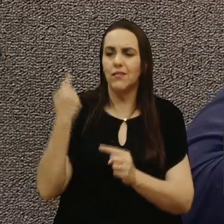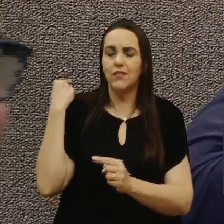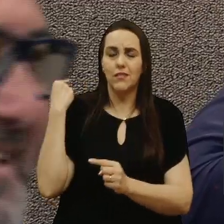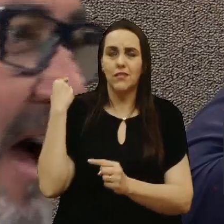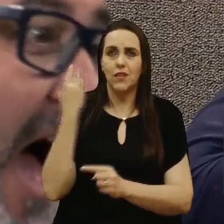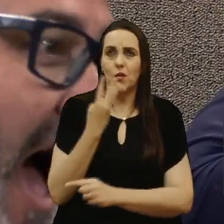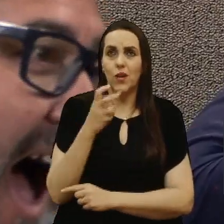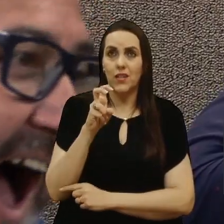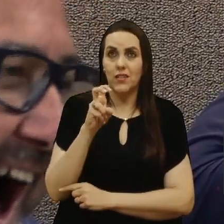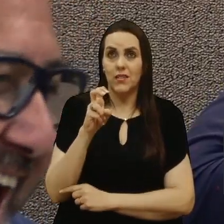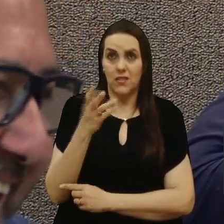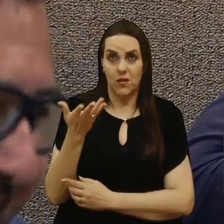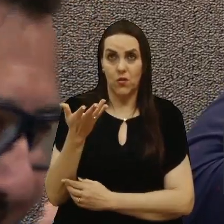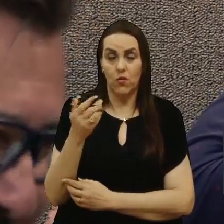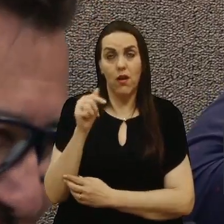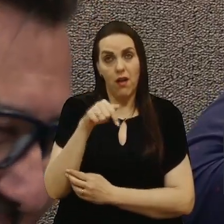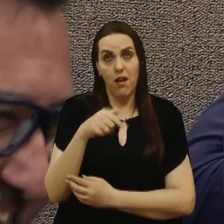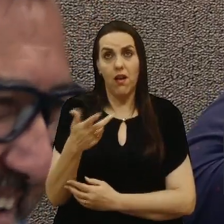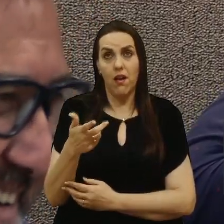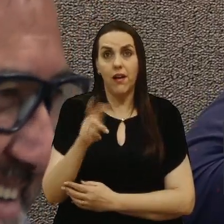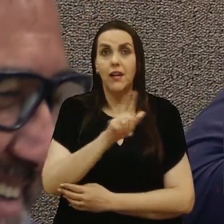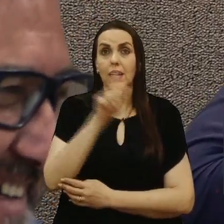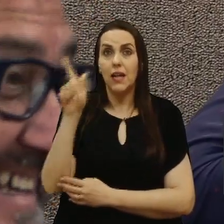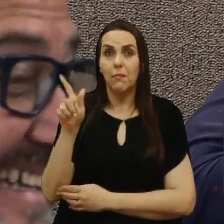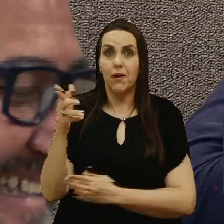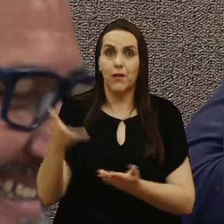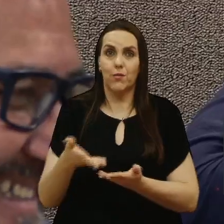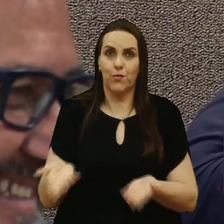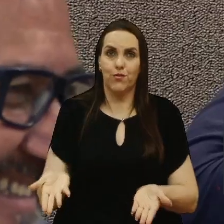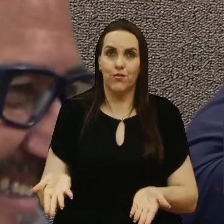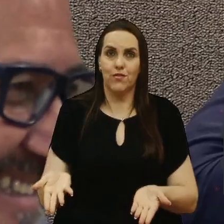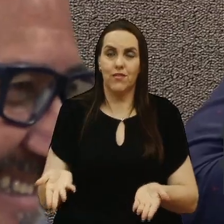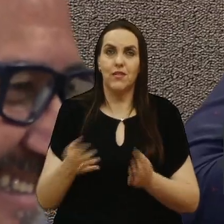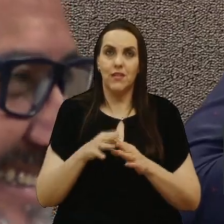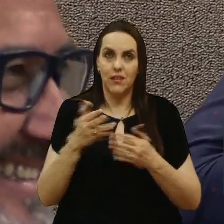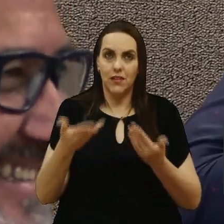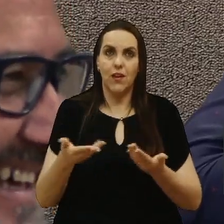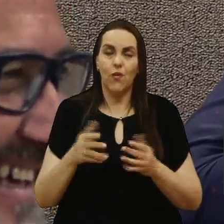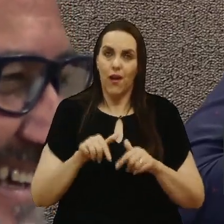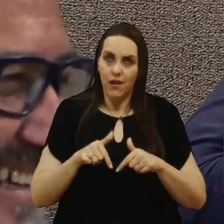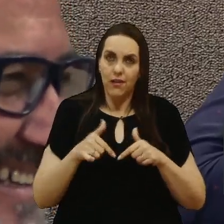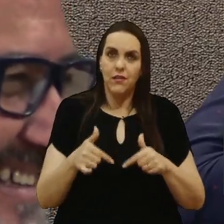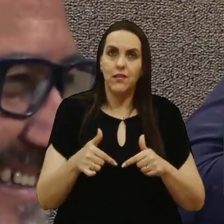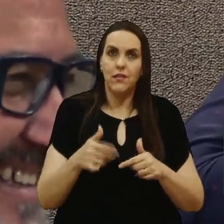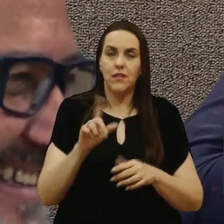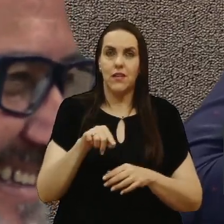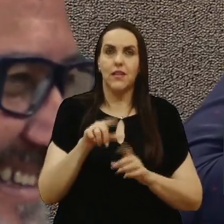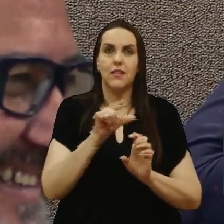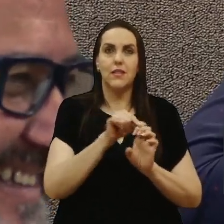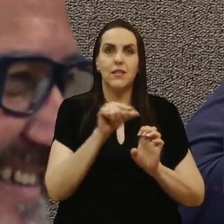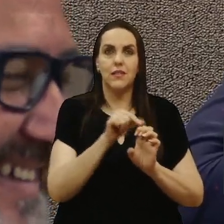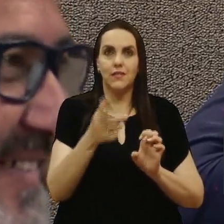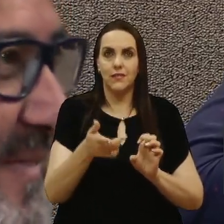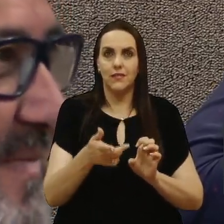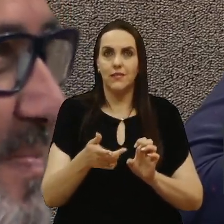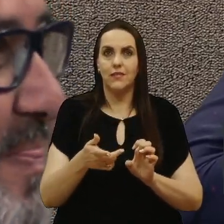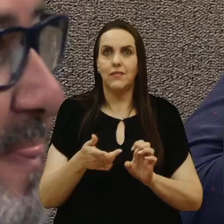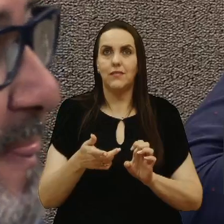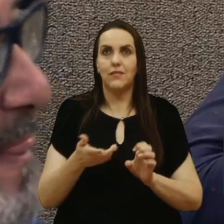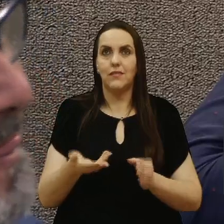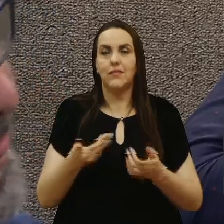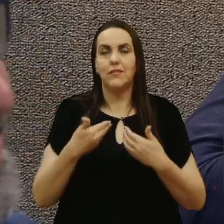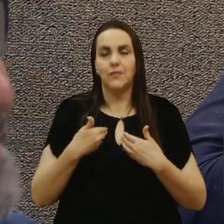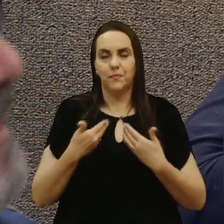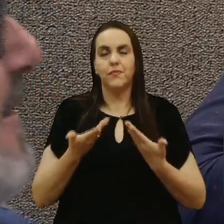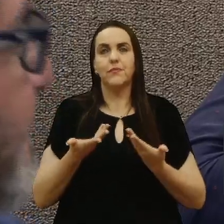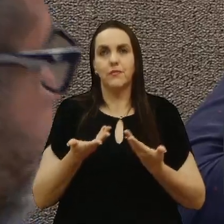atrás, era o gramado de hoje. Então, essas ações, e nós que somos da frente de empreendedorismo, isso traz divisa